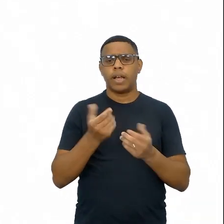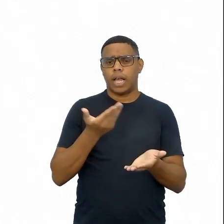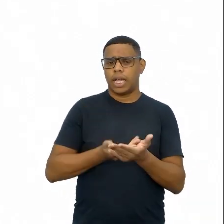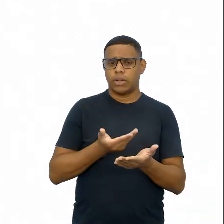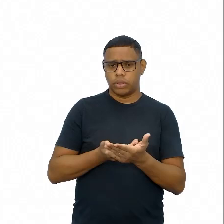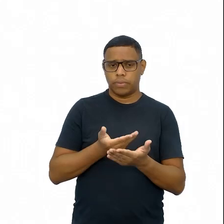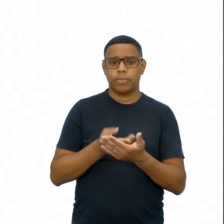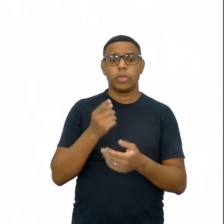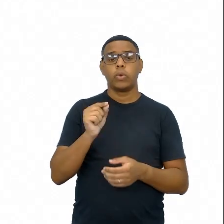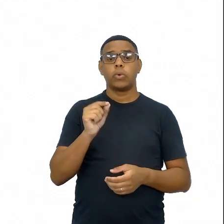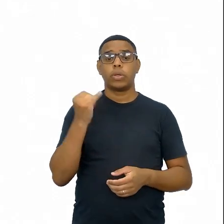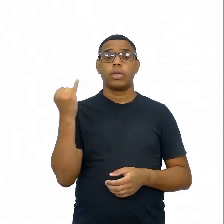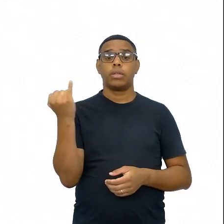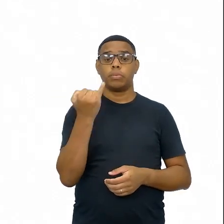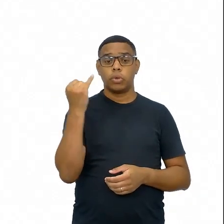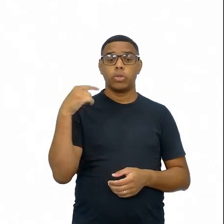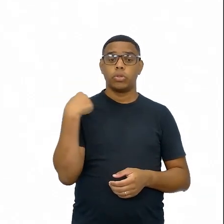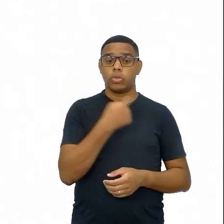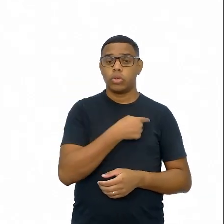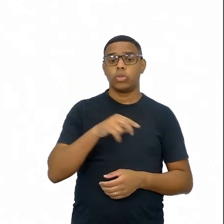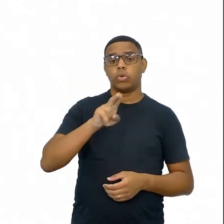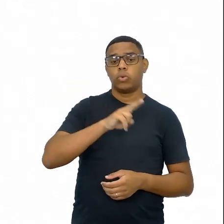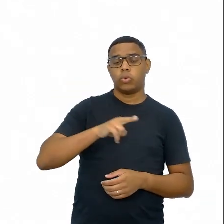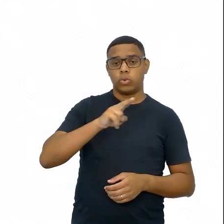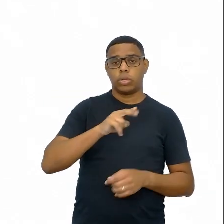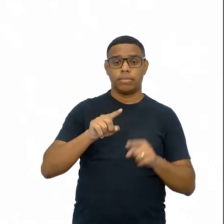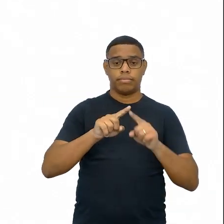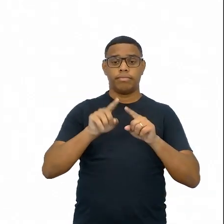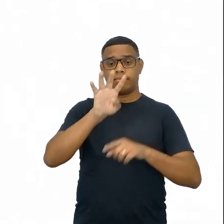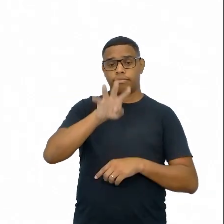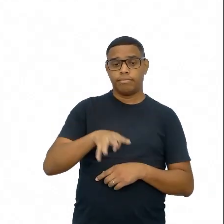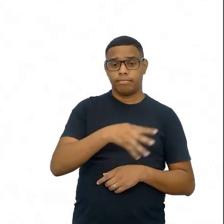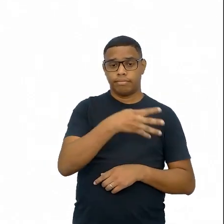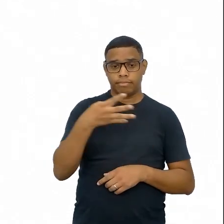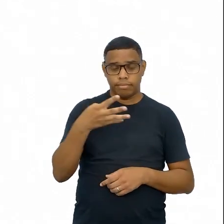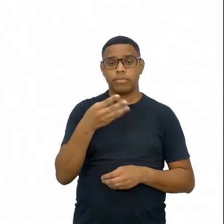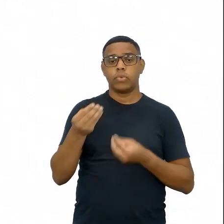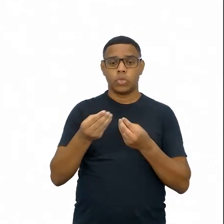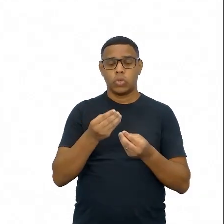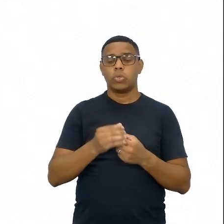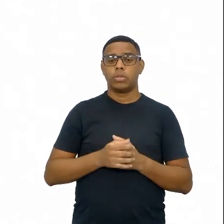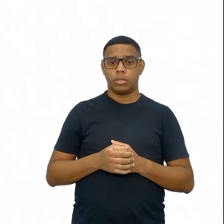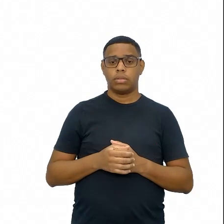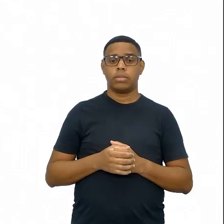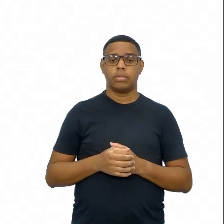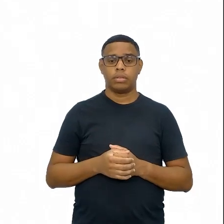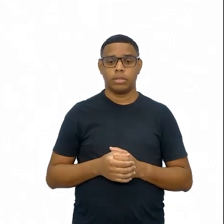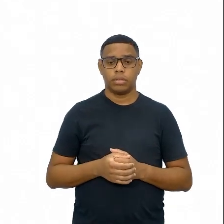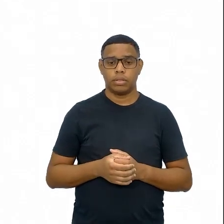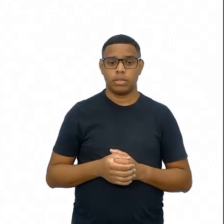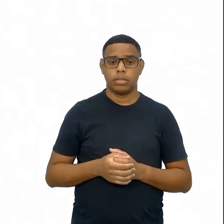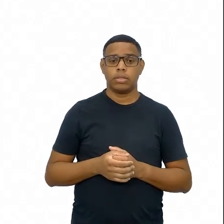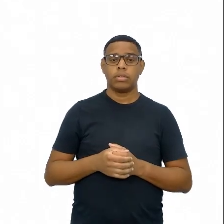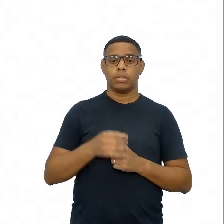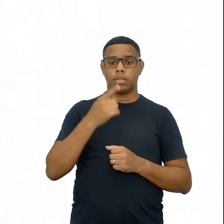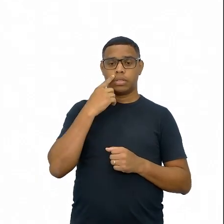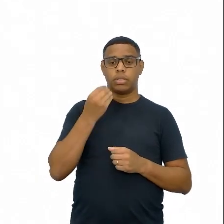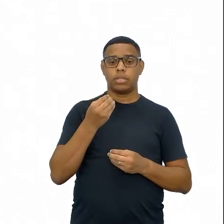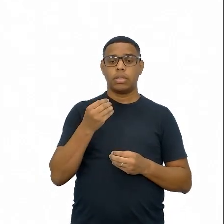aula, é importante nós utilizarmos o quadro numérico como apoio, né? O quadro numérico lá de 0 a